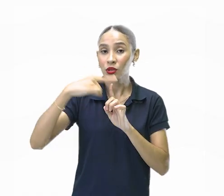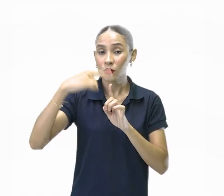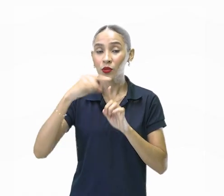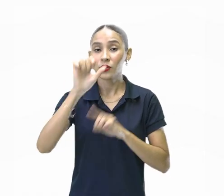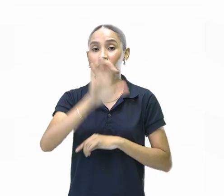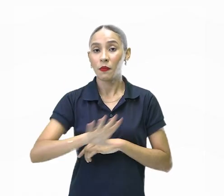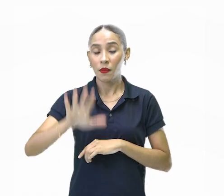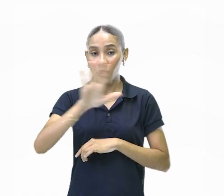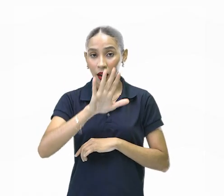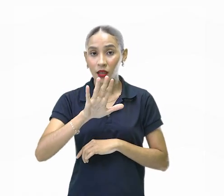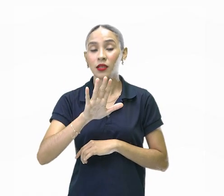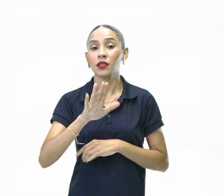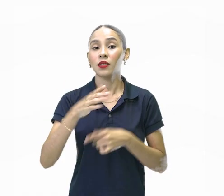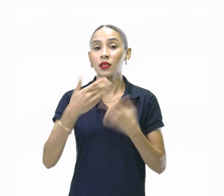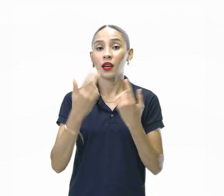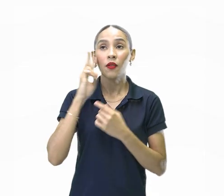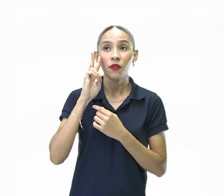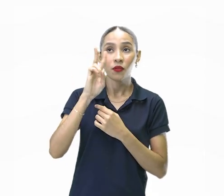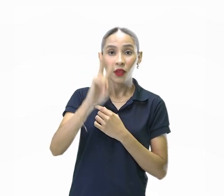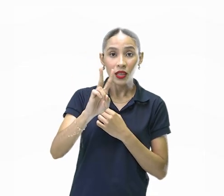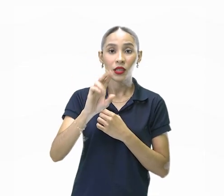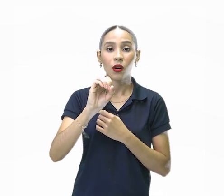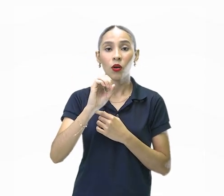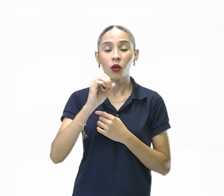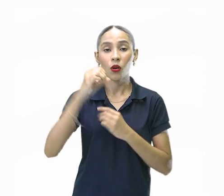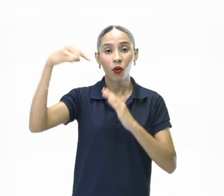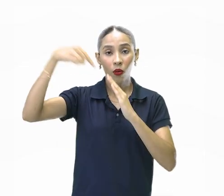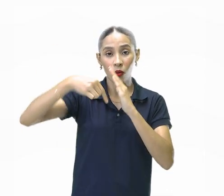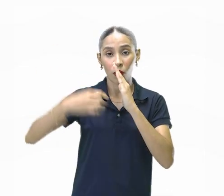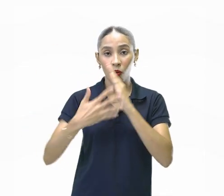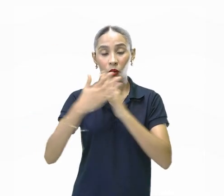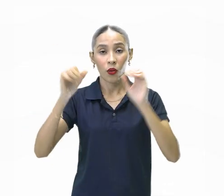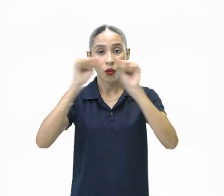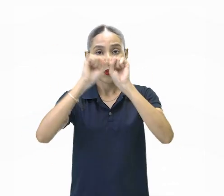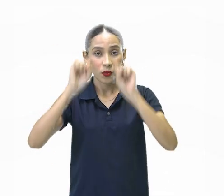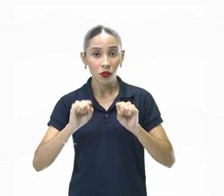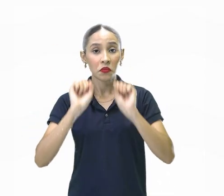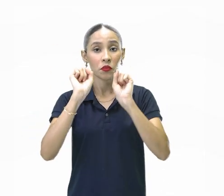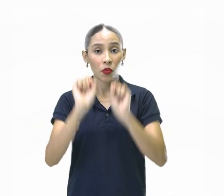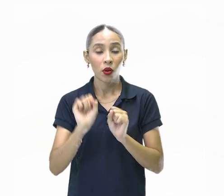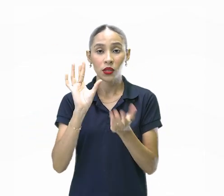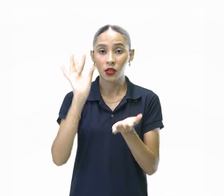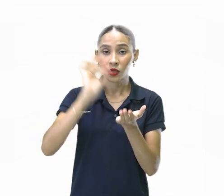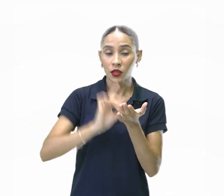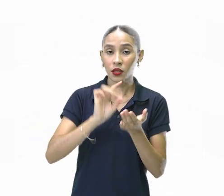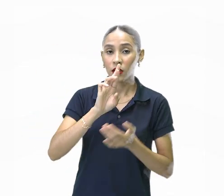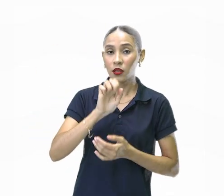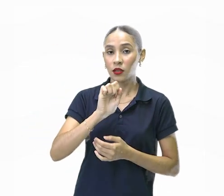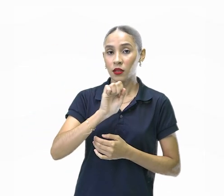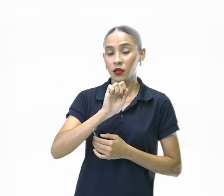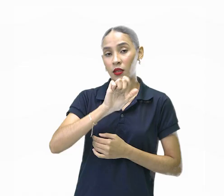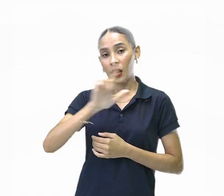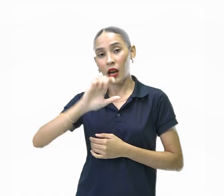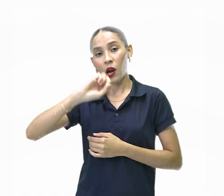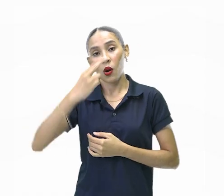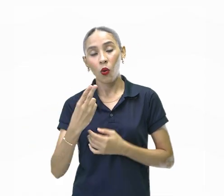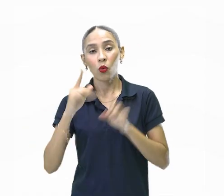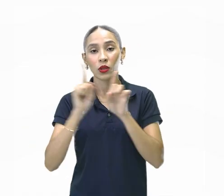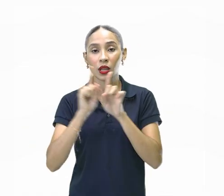imagem, né, vista pelos sistemas ópticos. Imagens que podem ser reais ou imagens